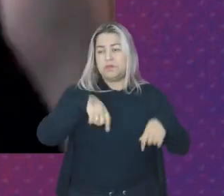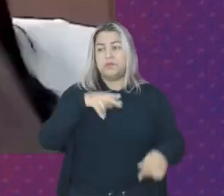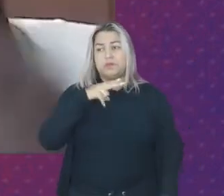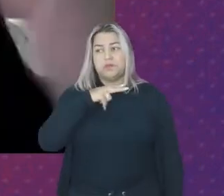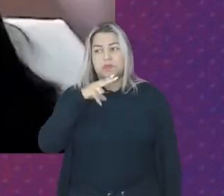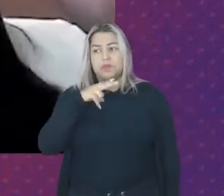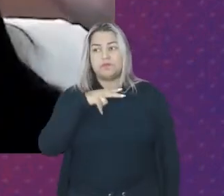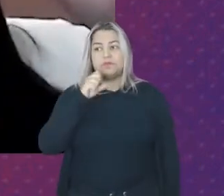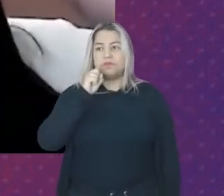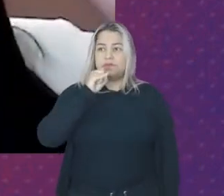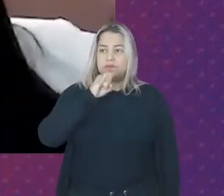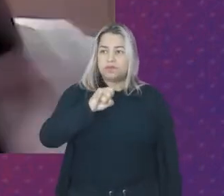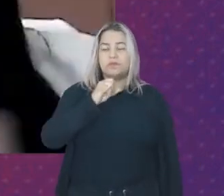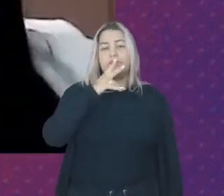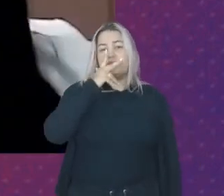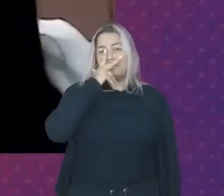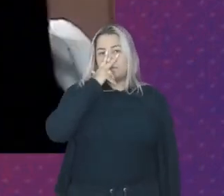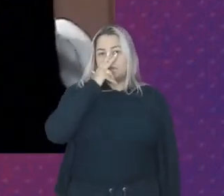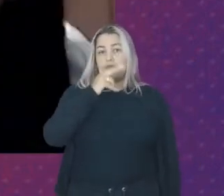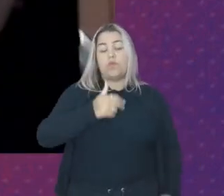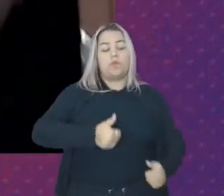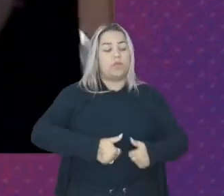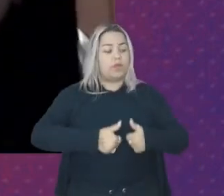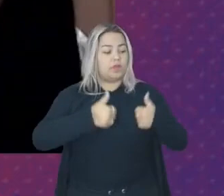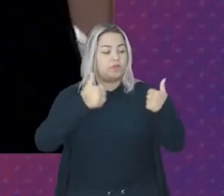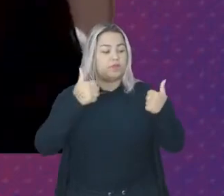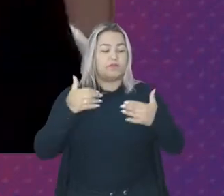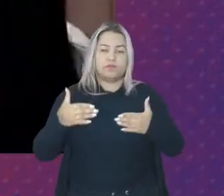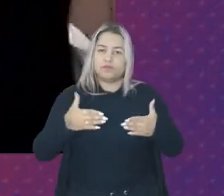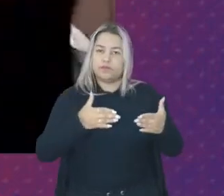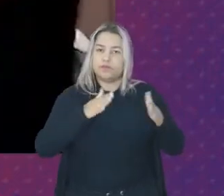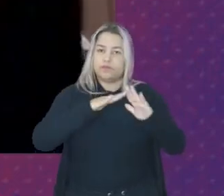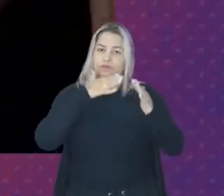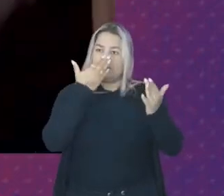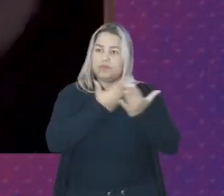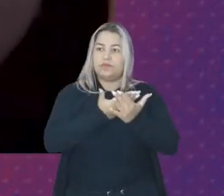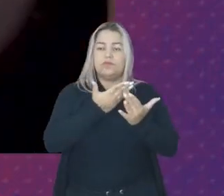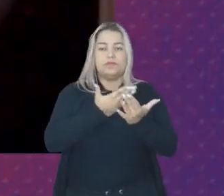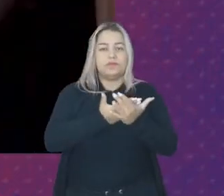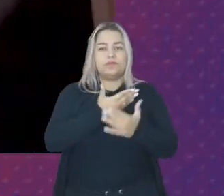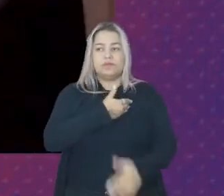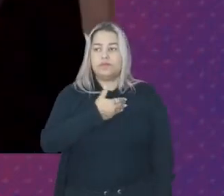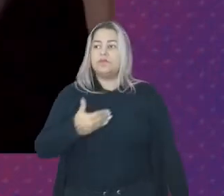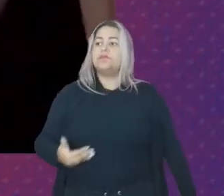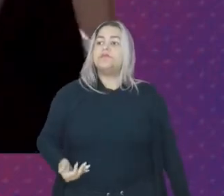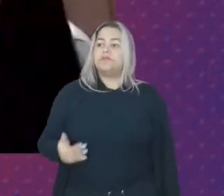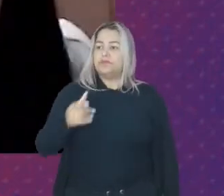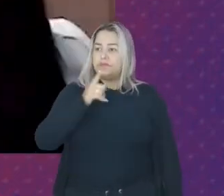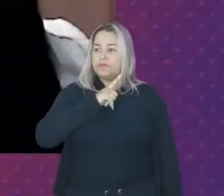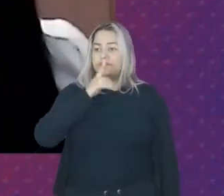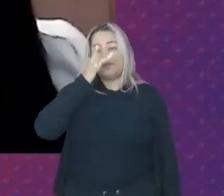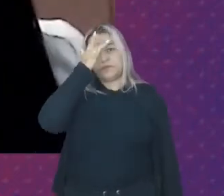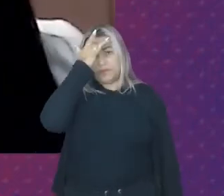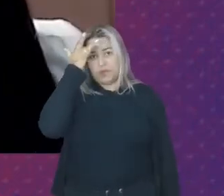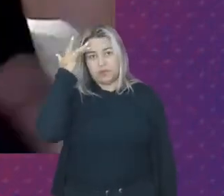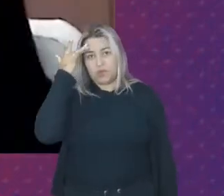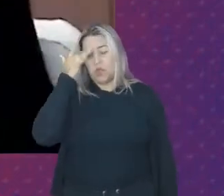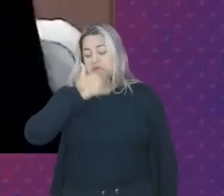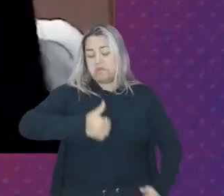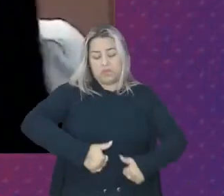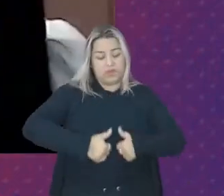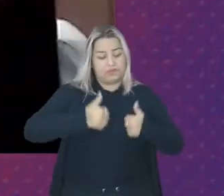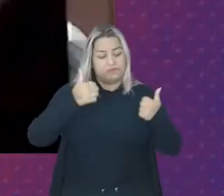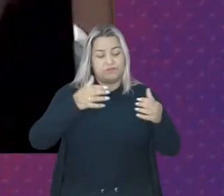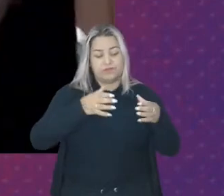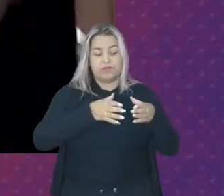privatizar. Se você acha que o melhor caminho é só ter escolas públicas, existem aquelas pessoas que acham que o melhor caminho é